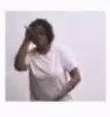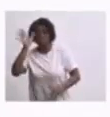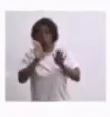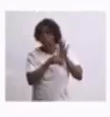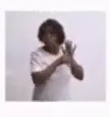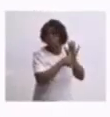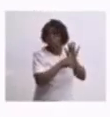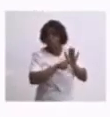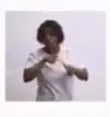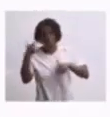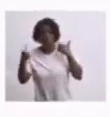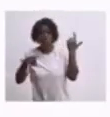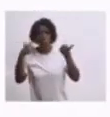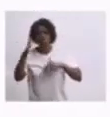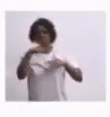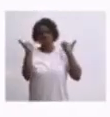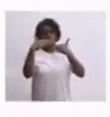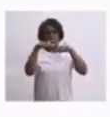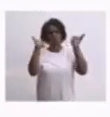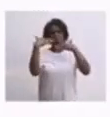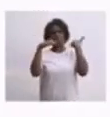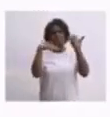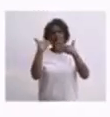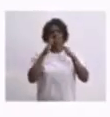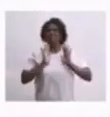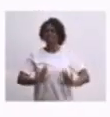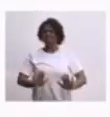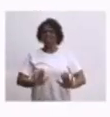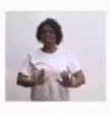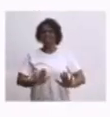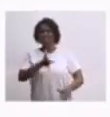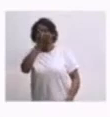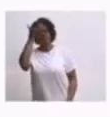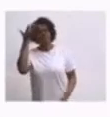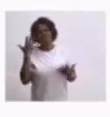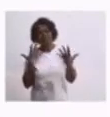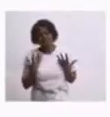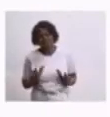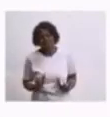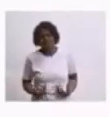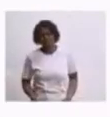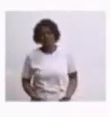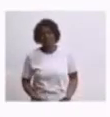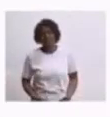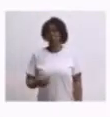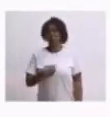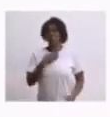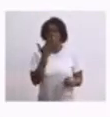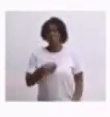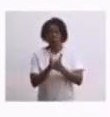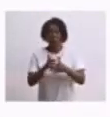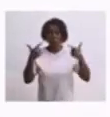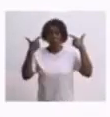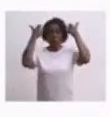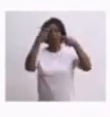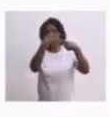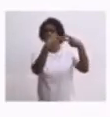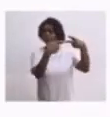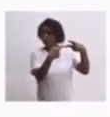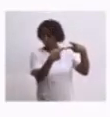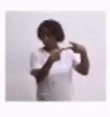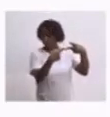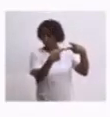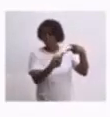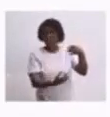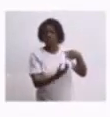Muitas pessoas foram assaltadas, várias outras foram mortas. Chega, ninguém aguenta mais. Vou combater o crime de